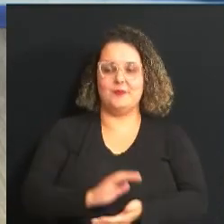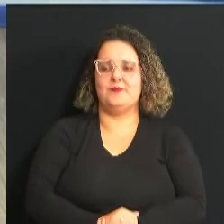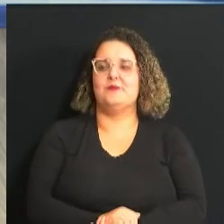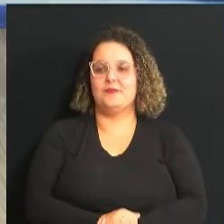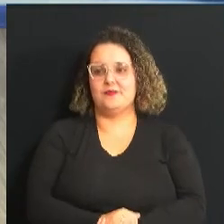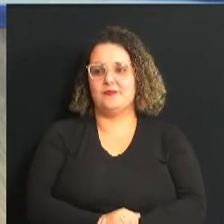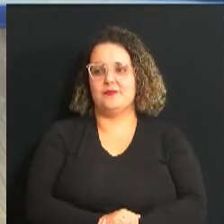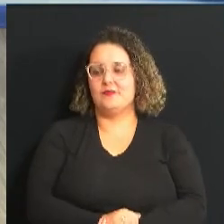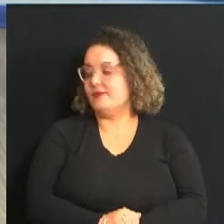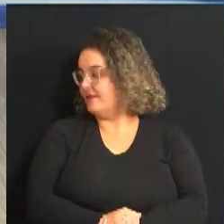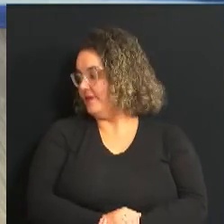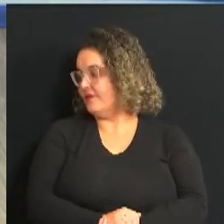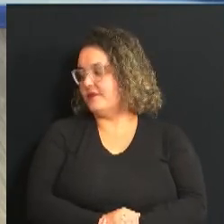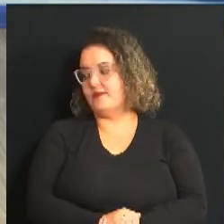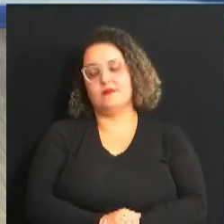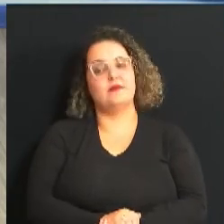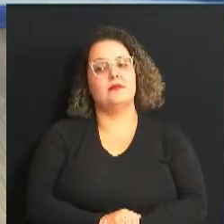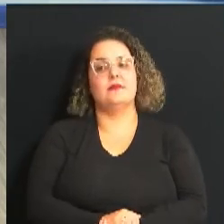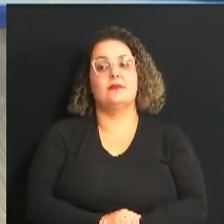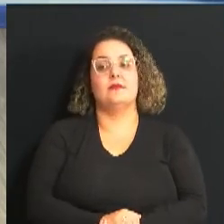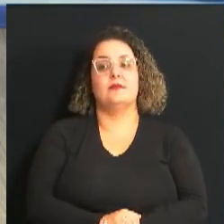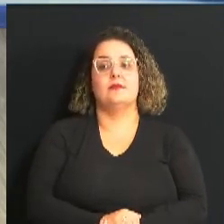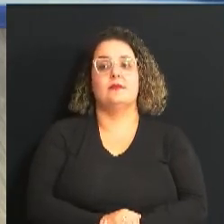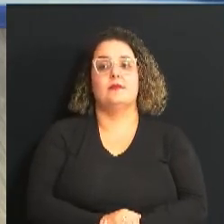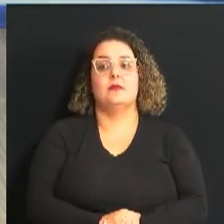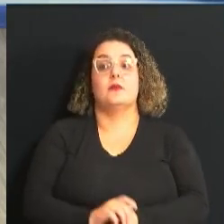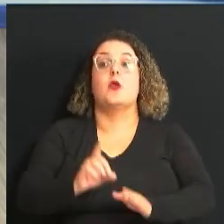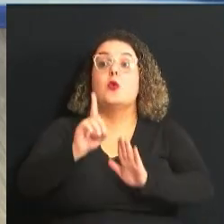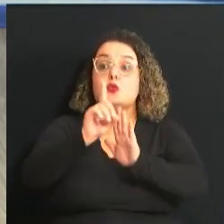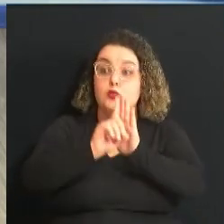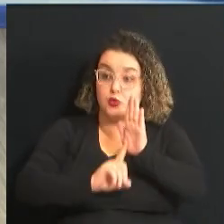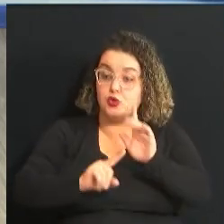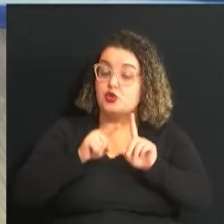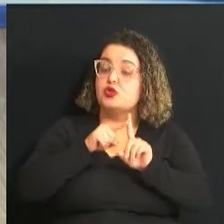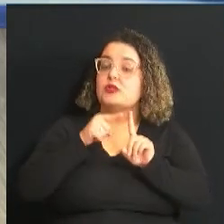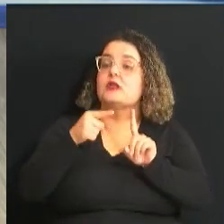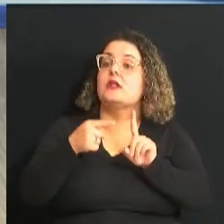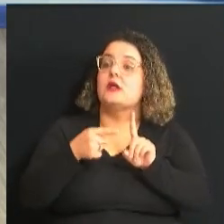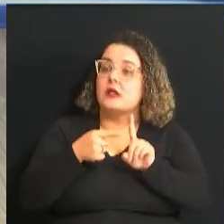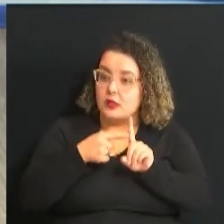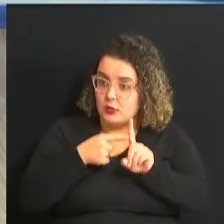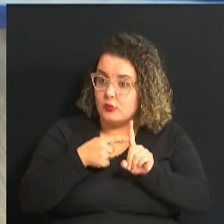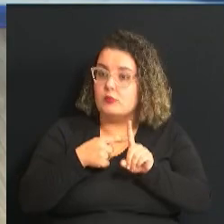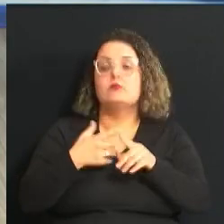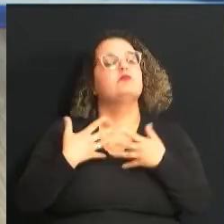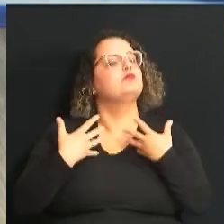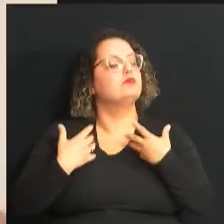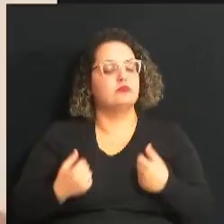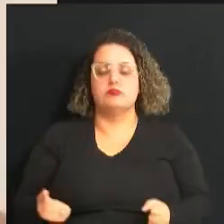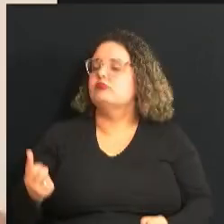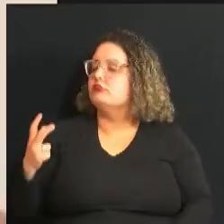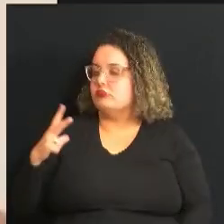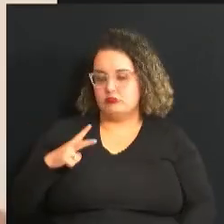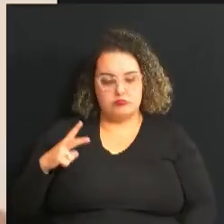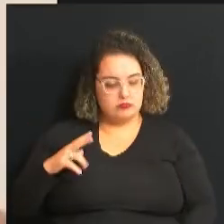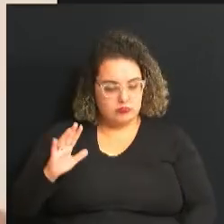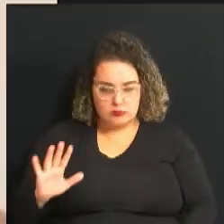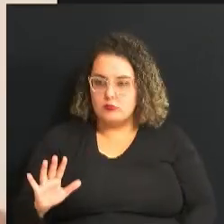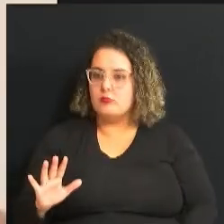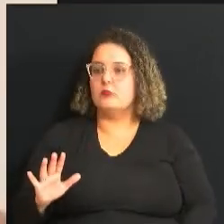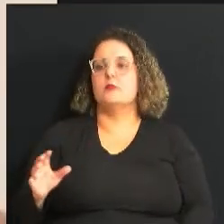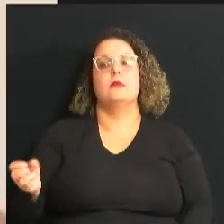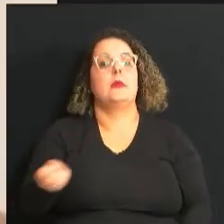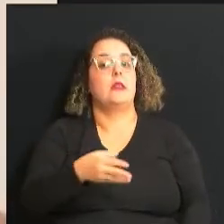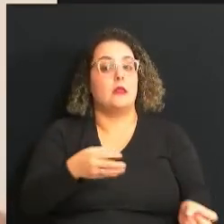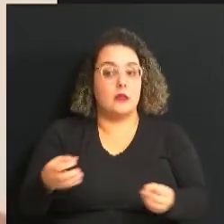Tudo bem, então vamos lá. O direito à gravidez é um direito adquirido, né? Um direito contemporâneo, a